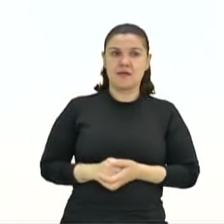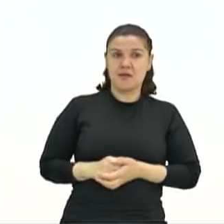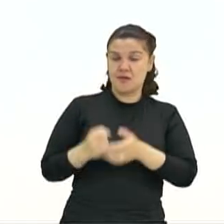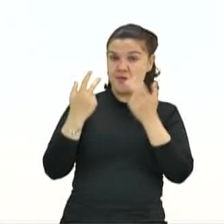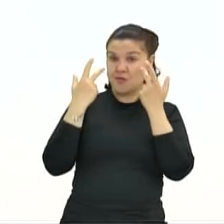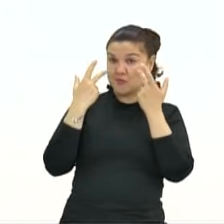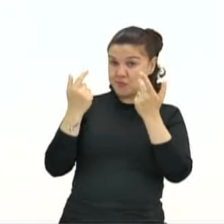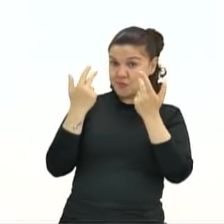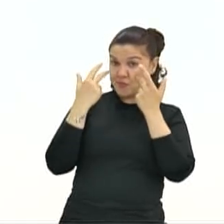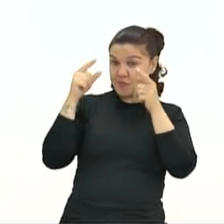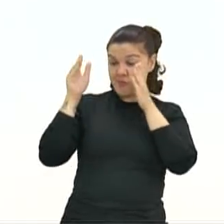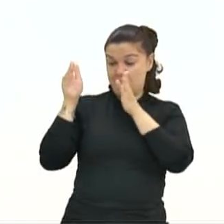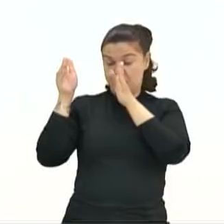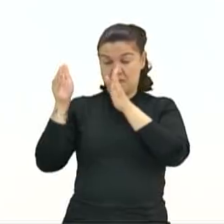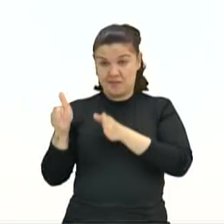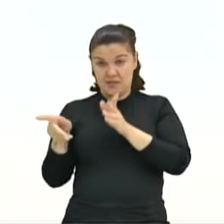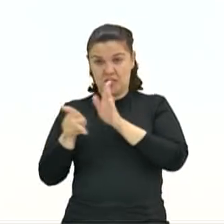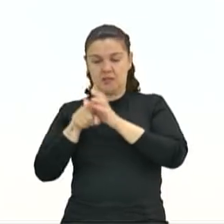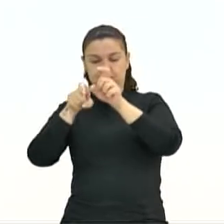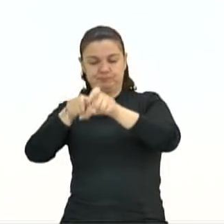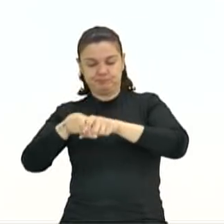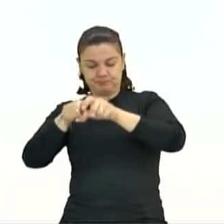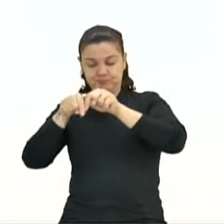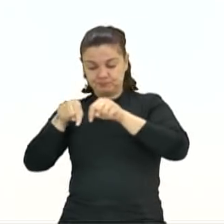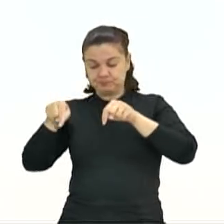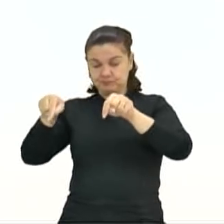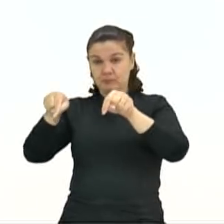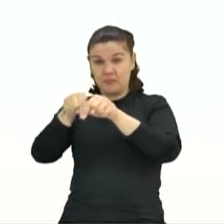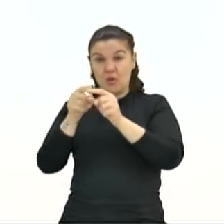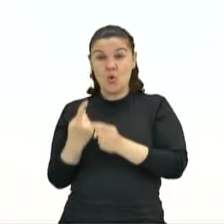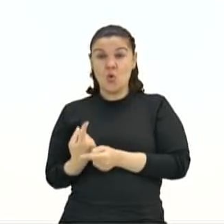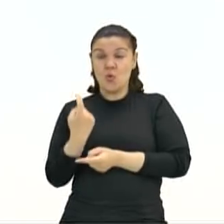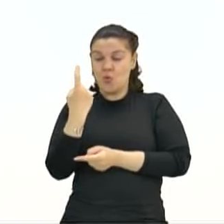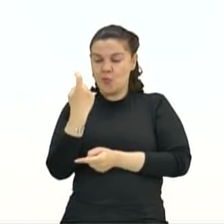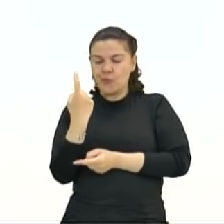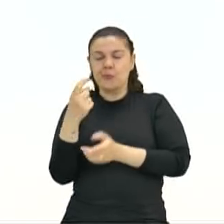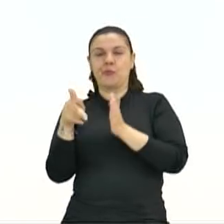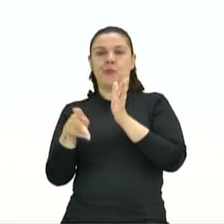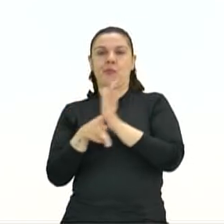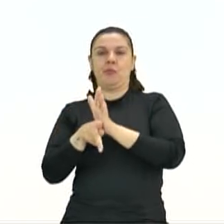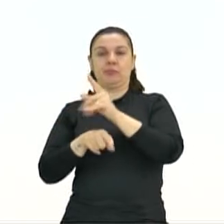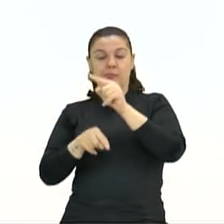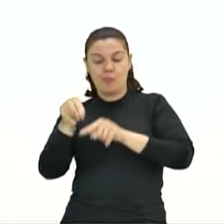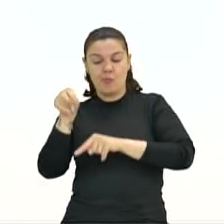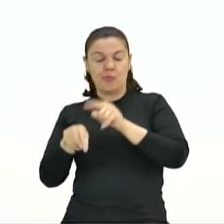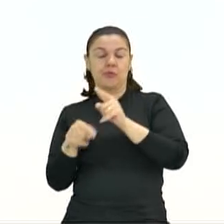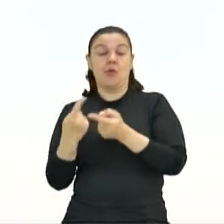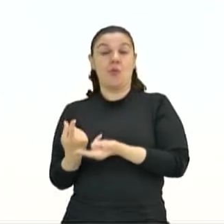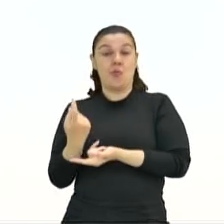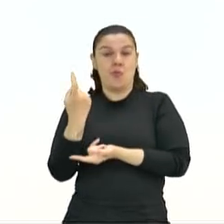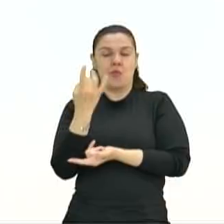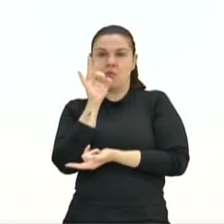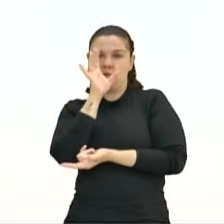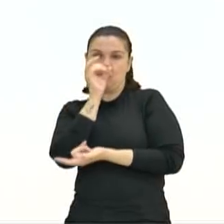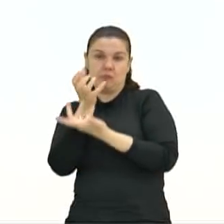Normalmente é cultivado nessas terras um único produto, ou seja, a agricultura é